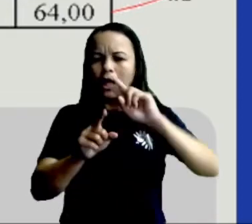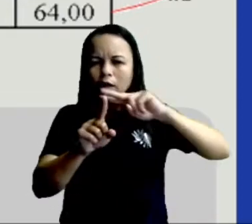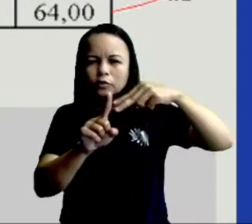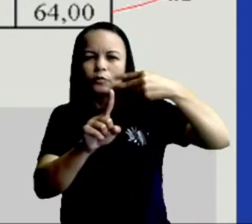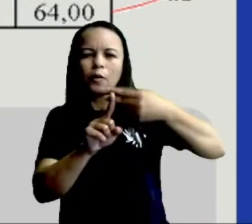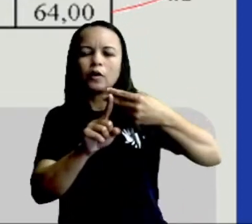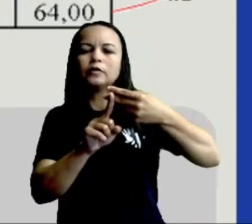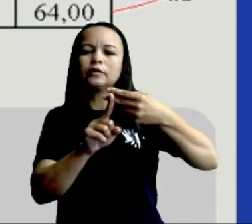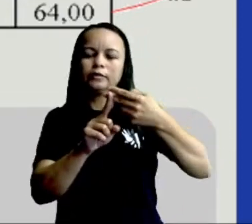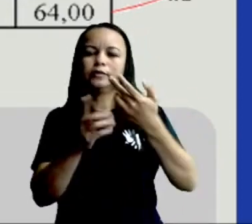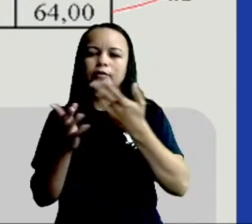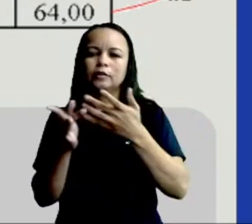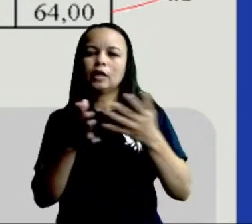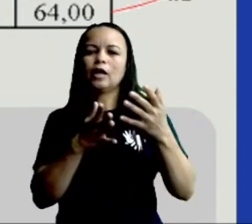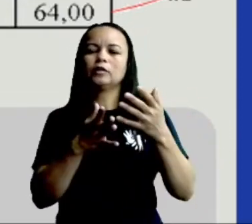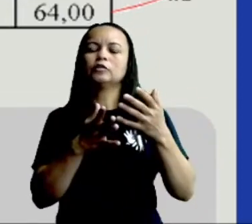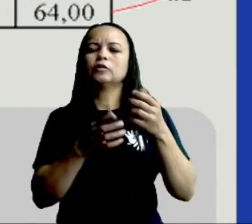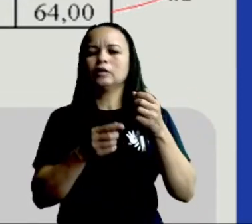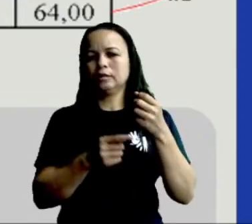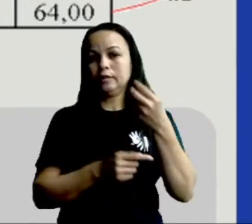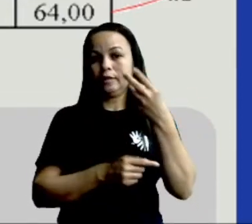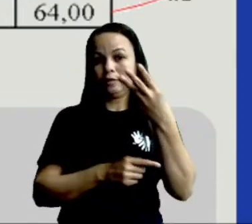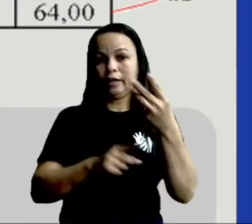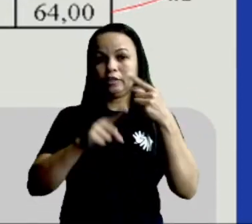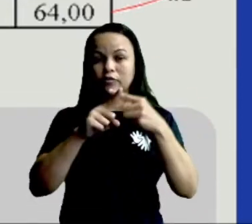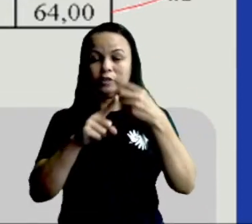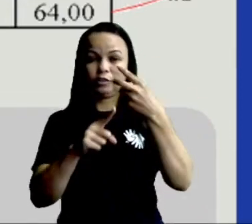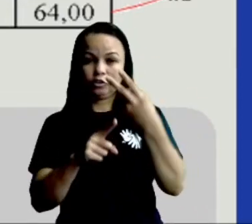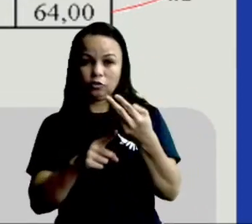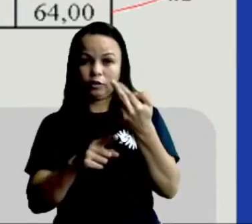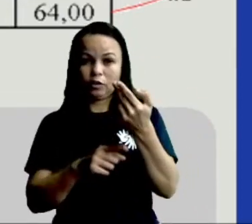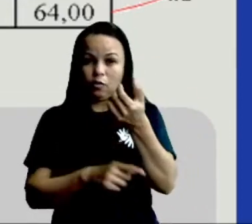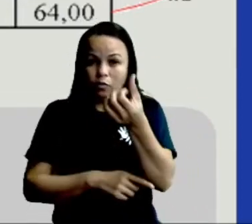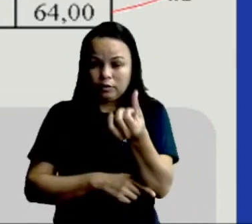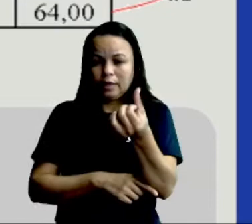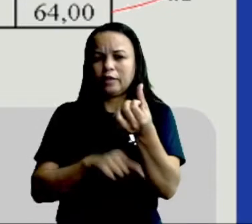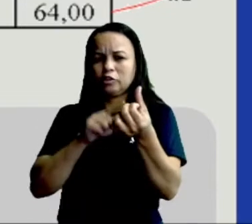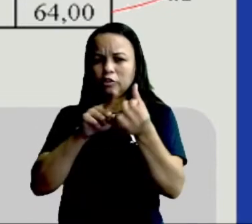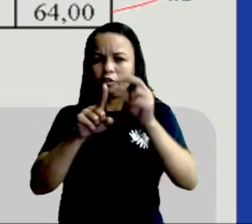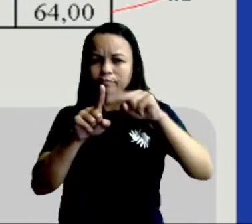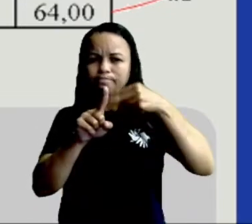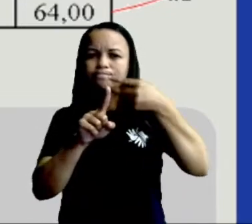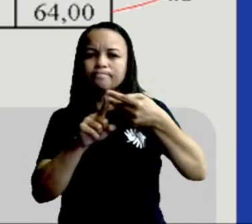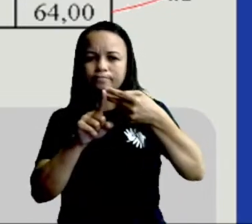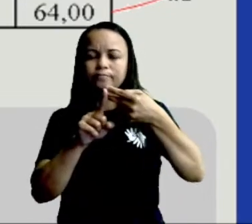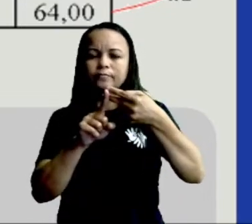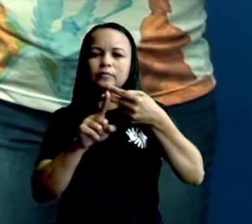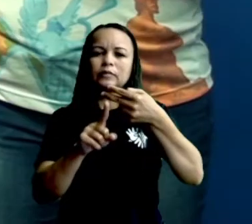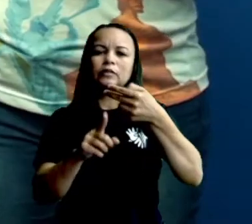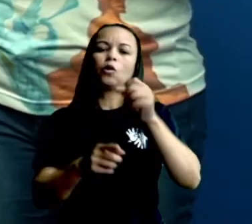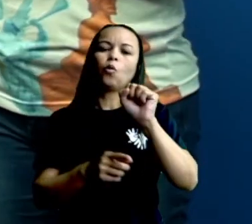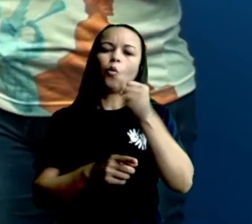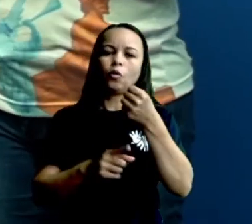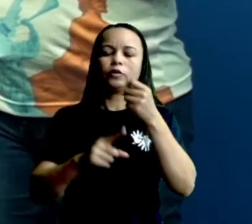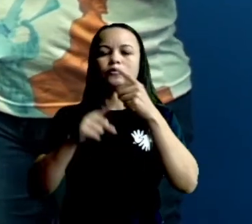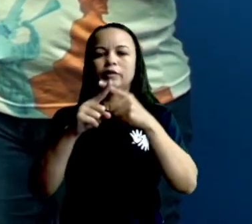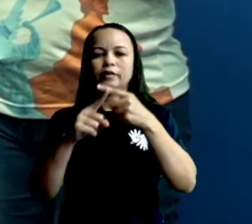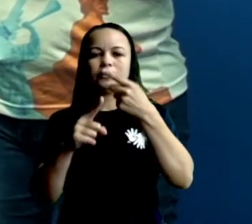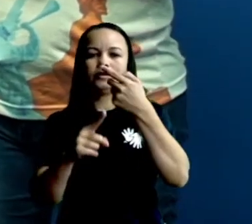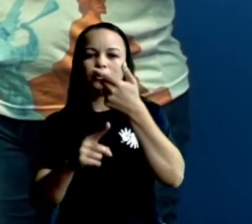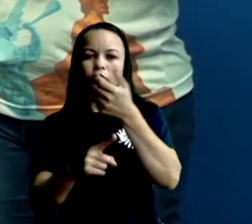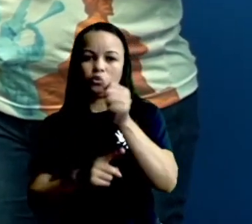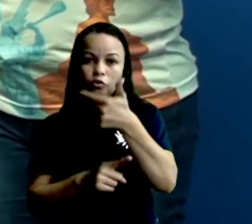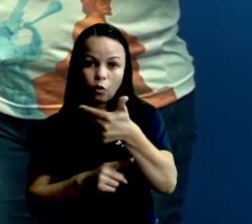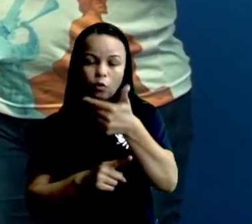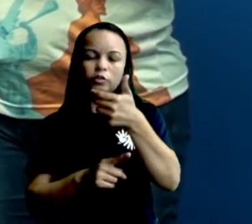cadernos, 3 vezes 2 não é 6? Dobrei o valor de pagamento. 8 vezes 2, 16. Então, ó,